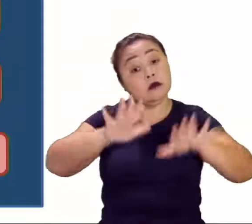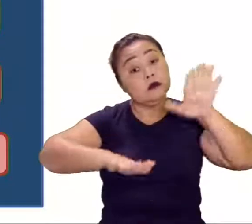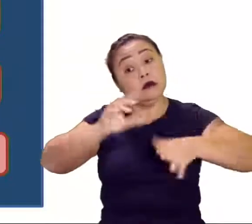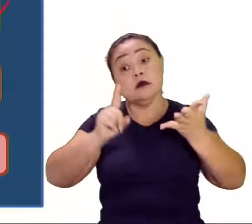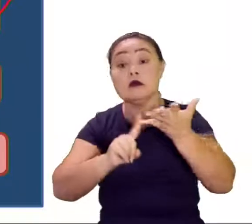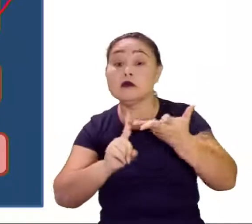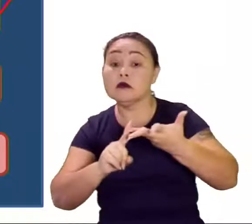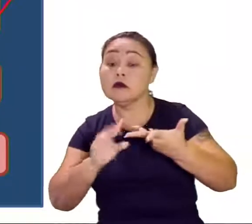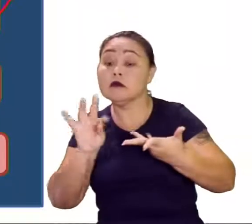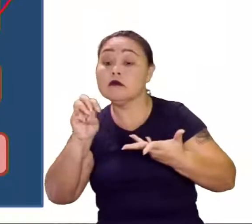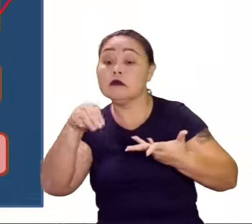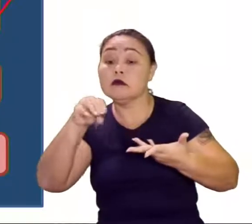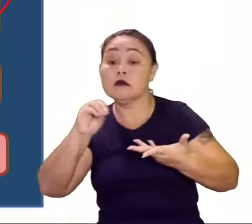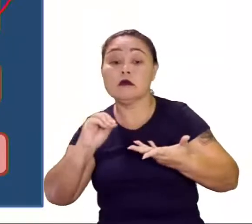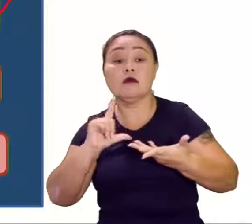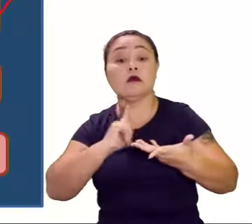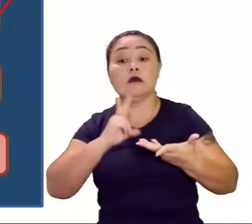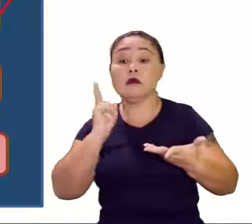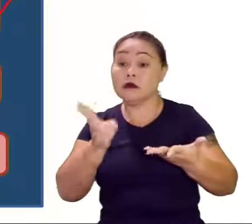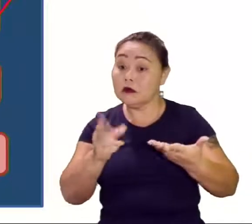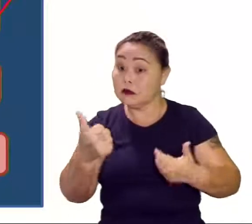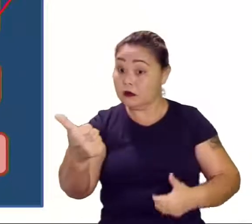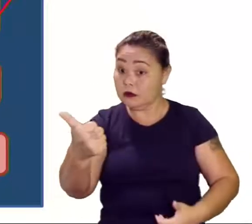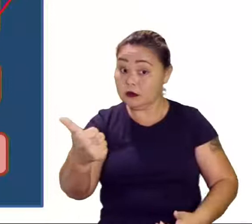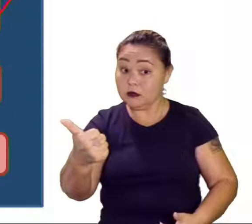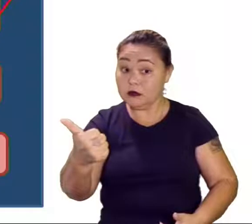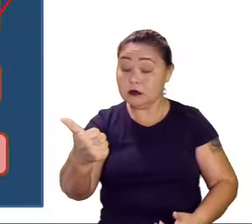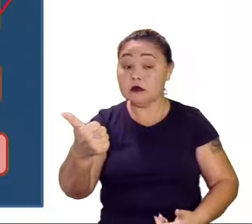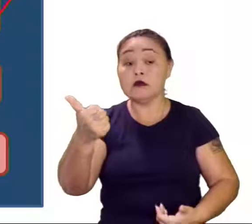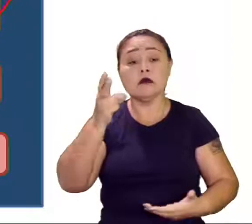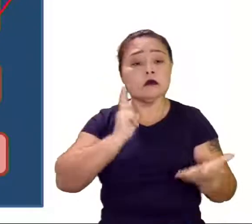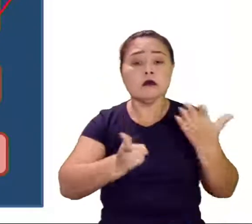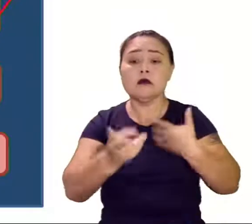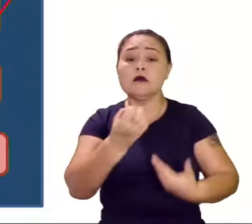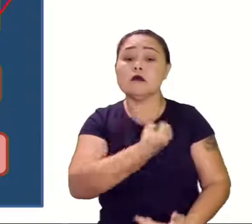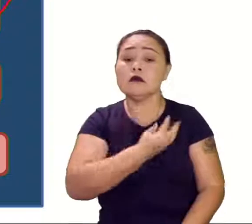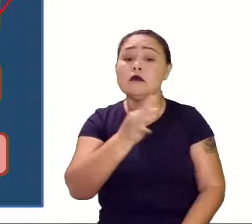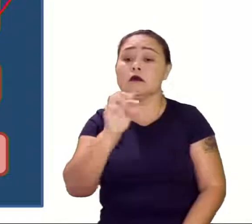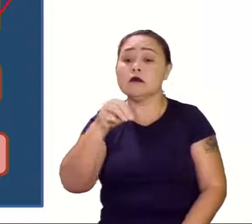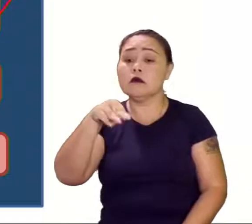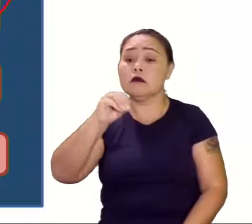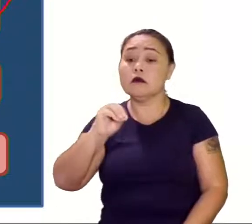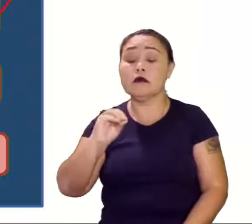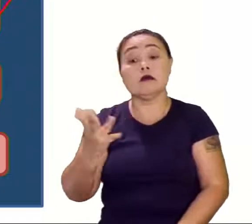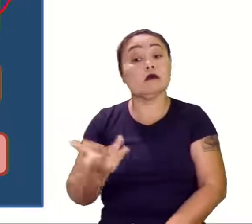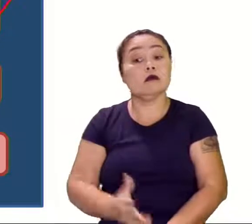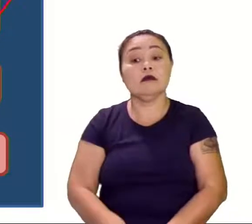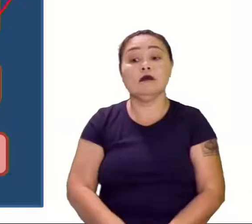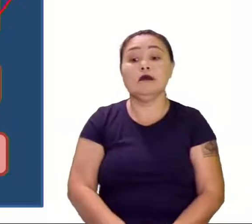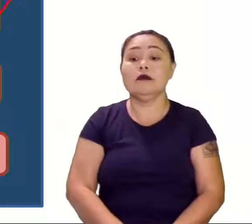da quantidade de termos. É sempre 1. E é sempre o valor do termo.